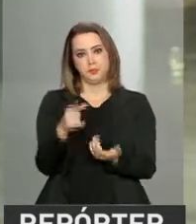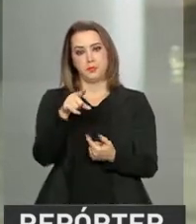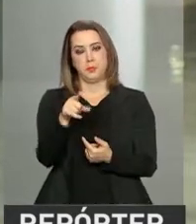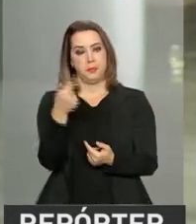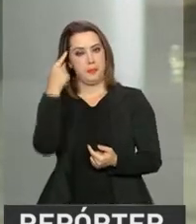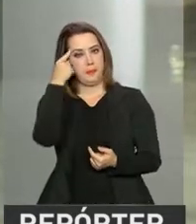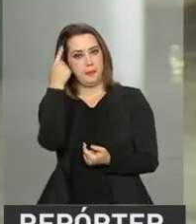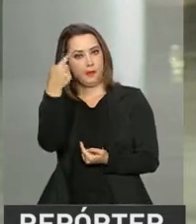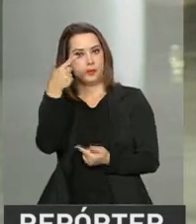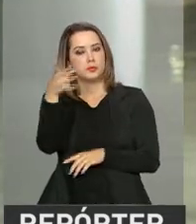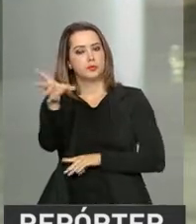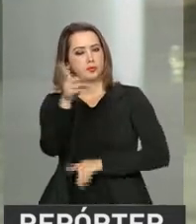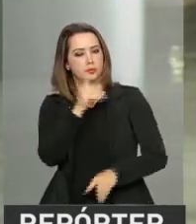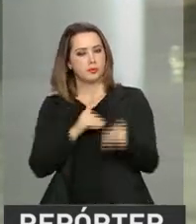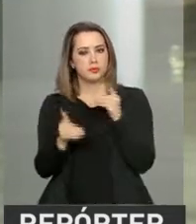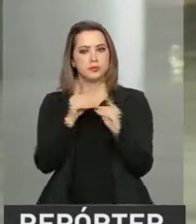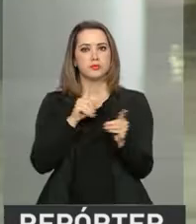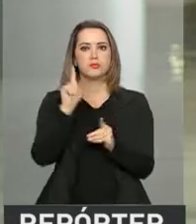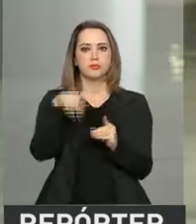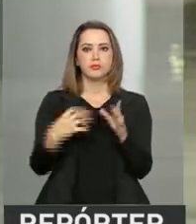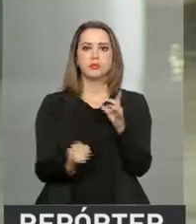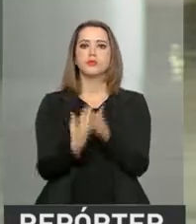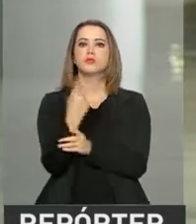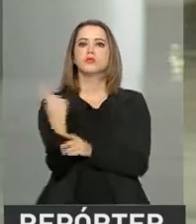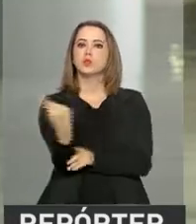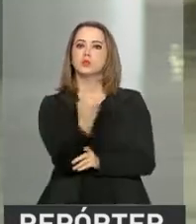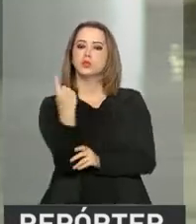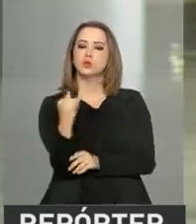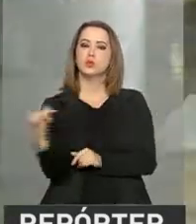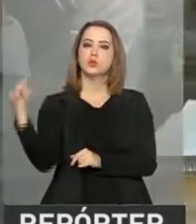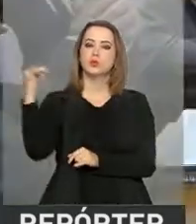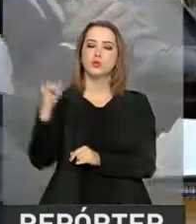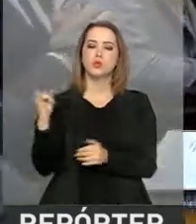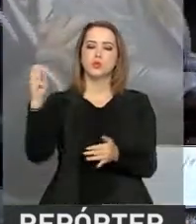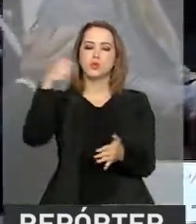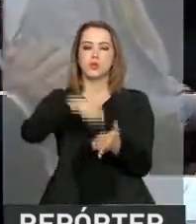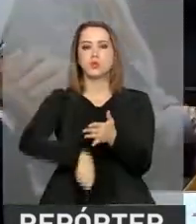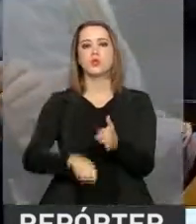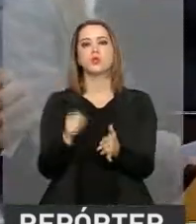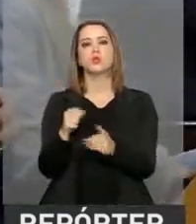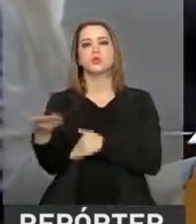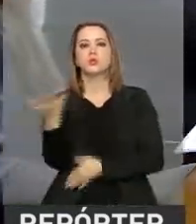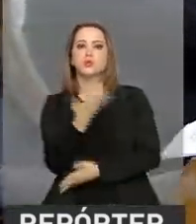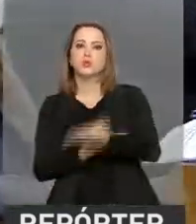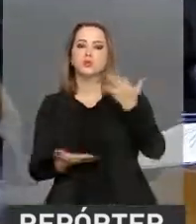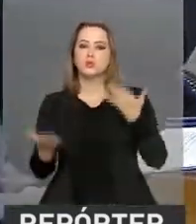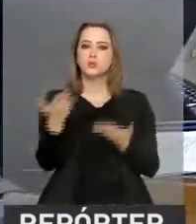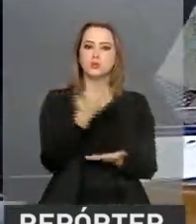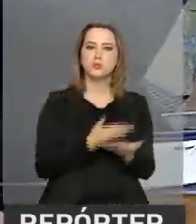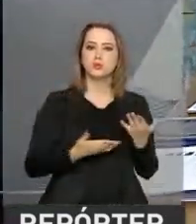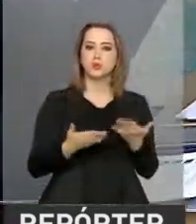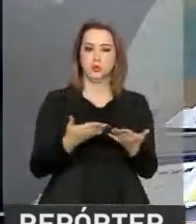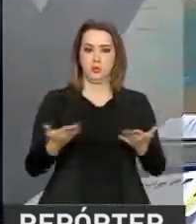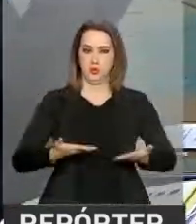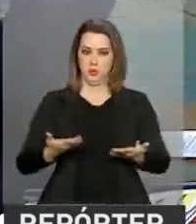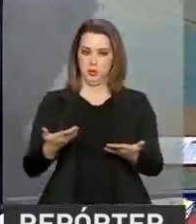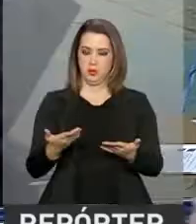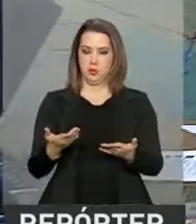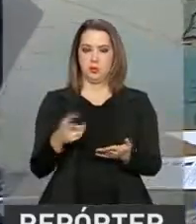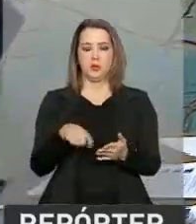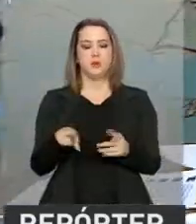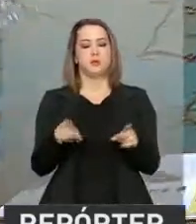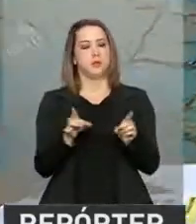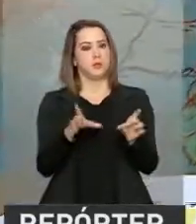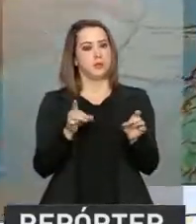discutidas nesta reunião é a criação de uma alíquota nacional para o imposto sobre a circulação de mercadorias e serviços. O ICMS